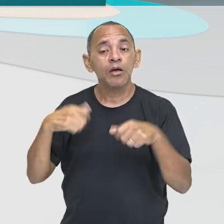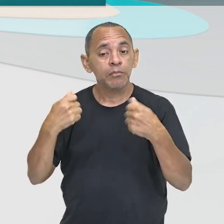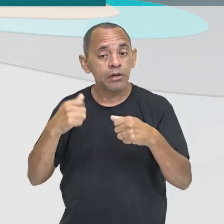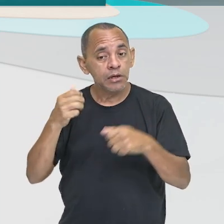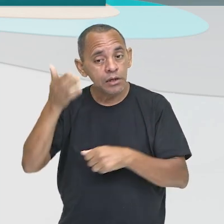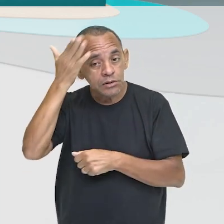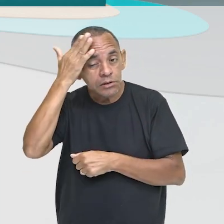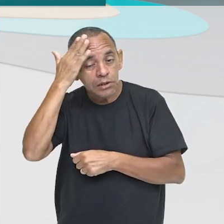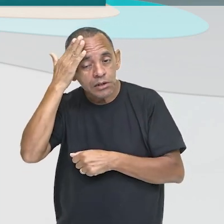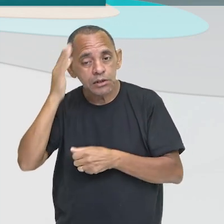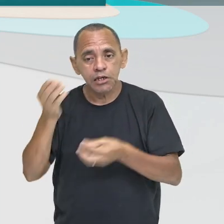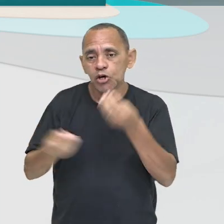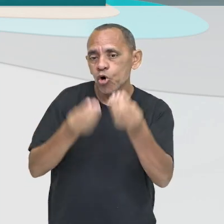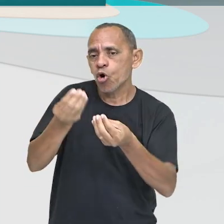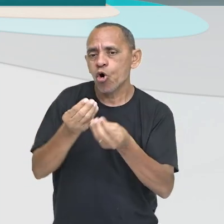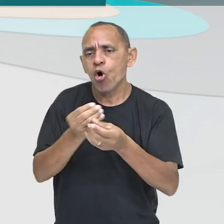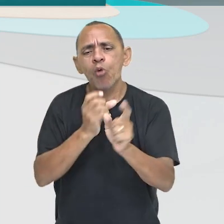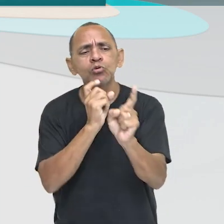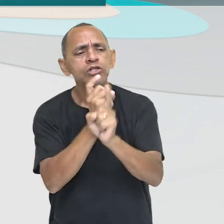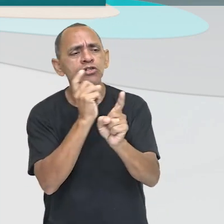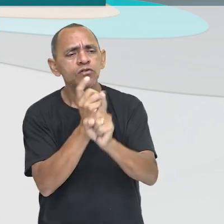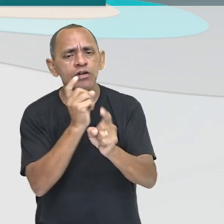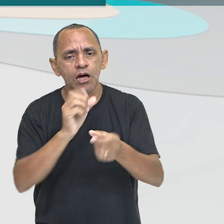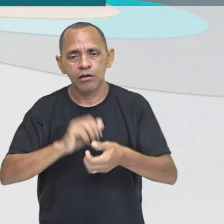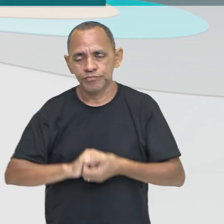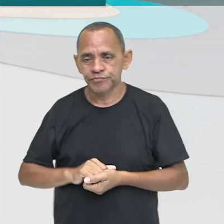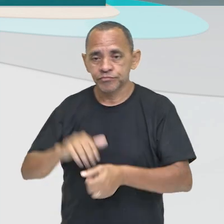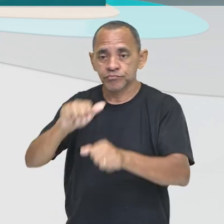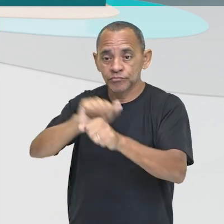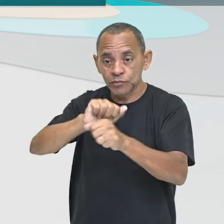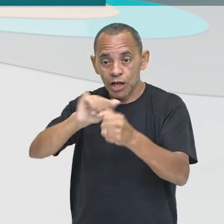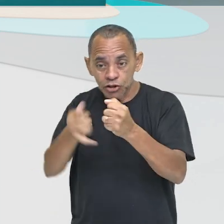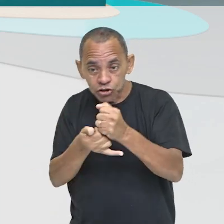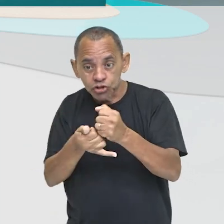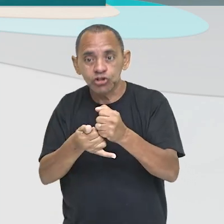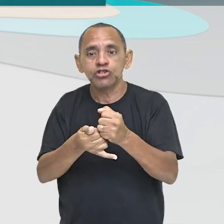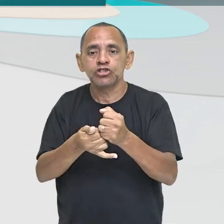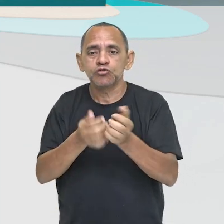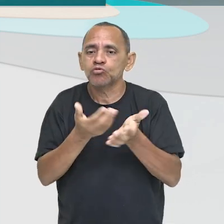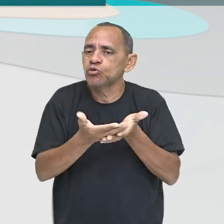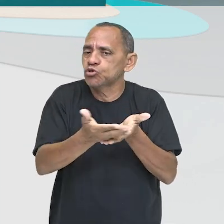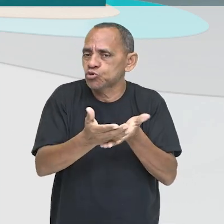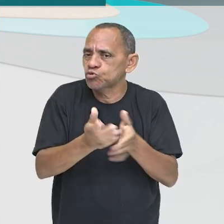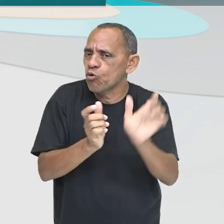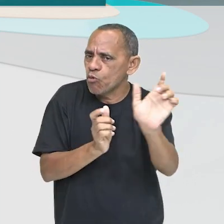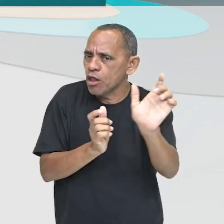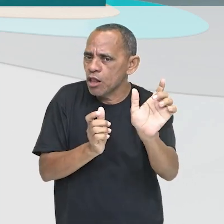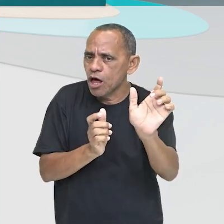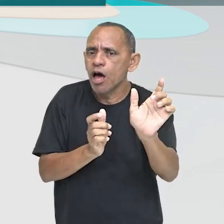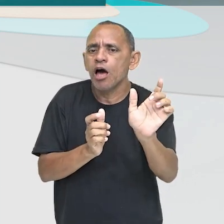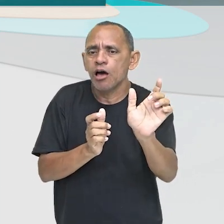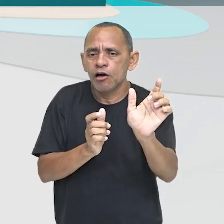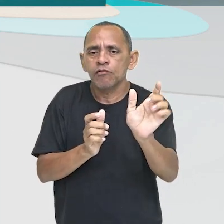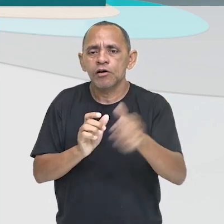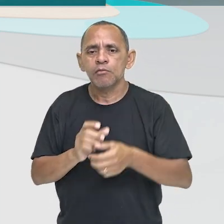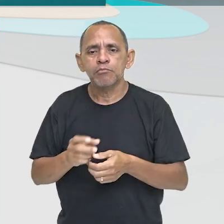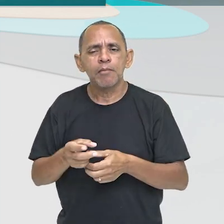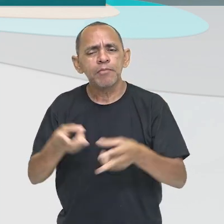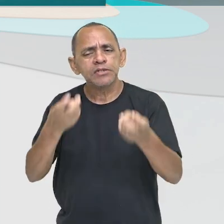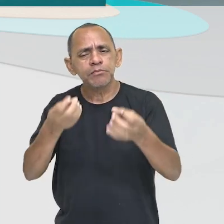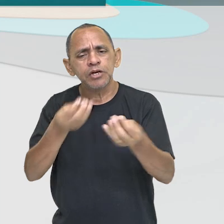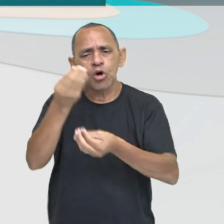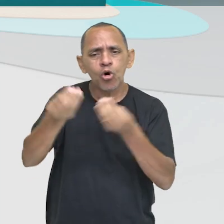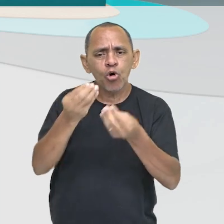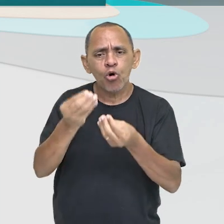palavra imediatamente antes, né, o adjetivo que deu origem a essa palavra, para vocês saberem aí qual é a tradução, qual é o significado